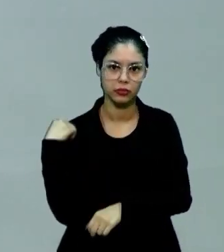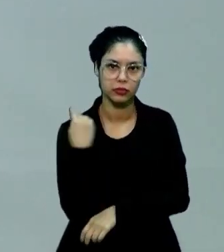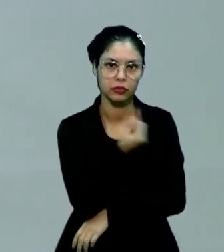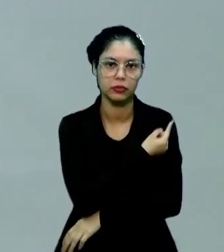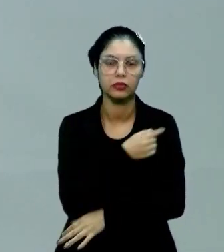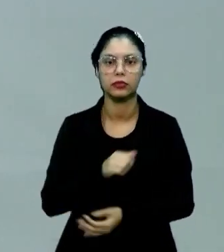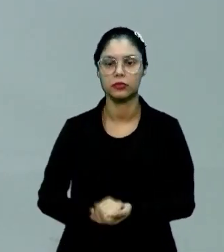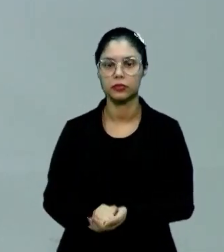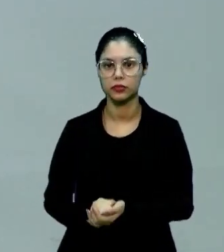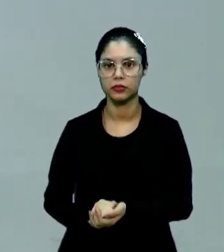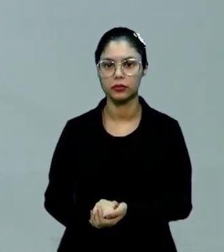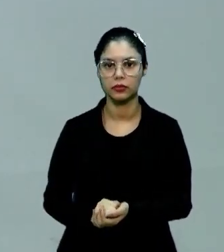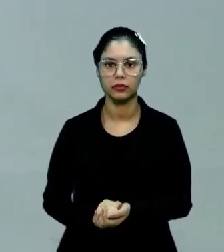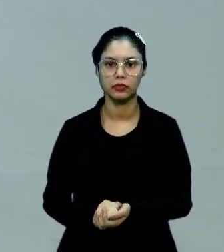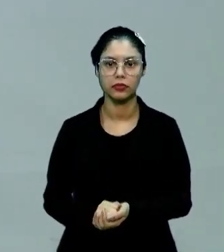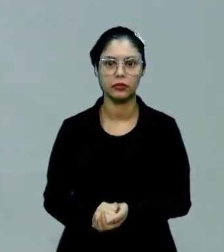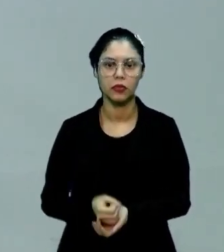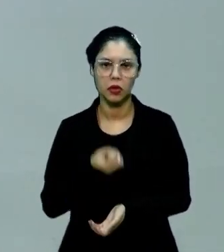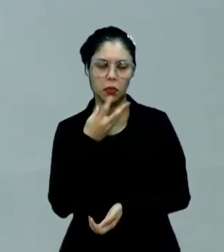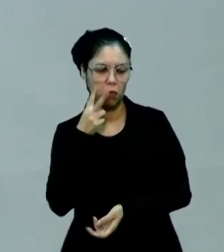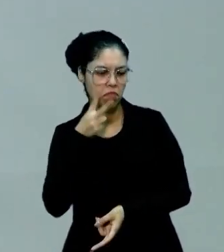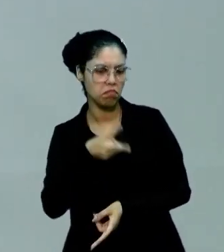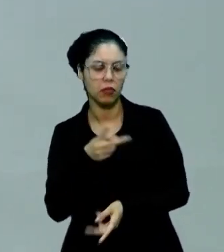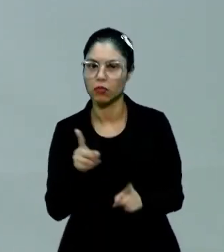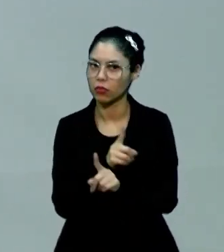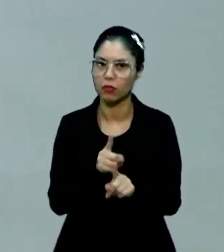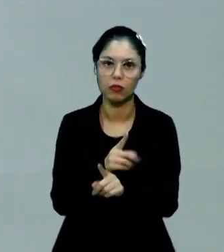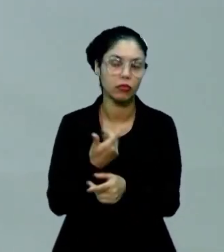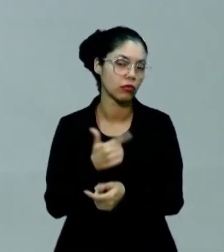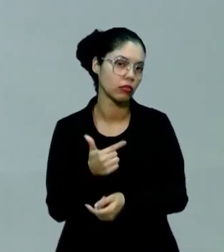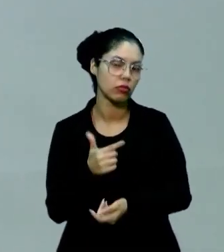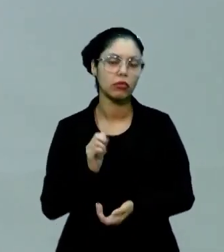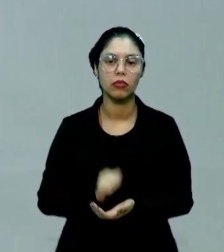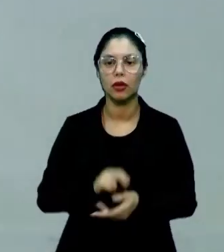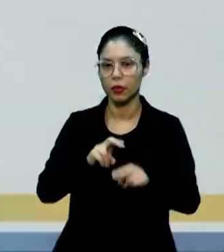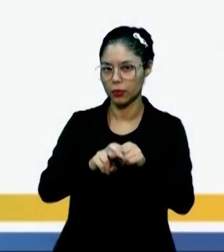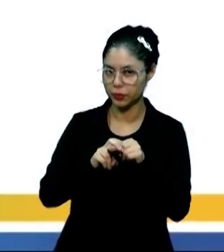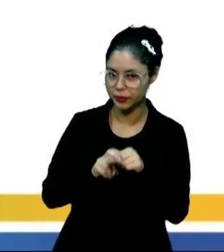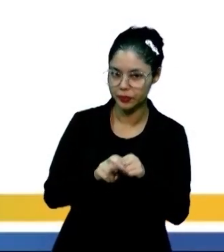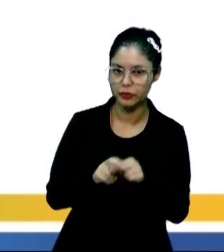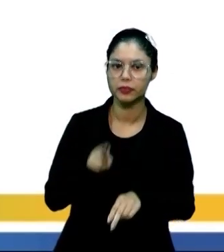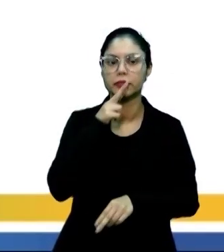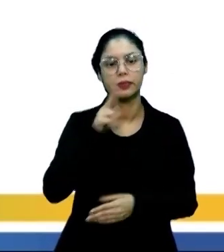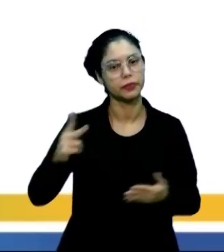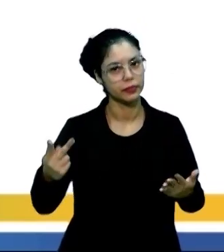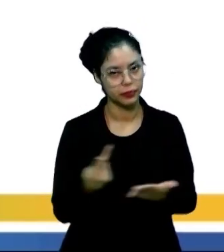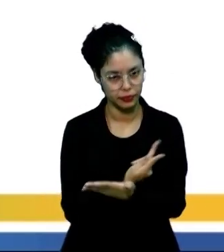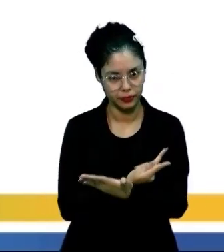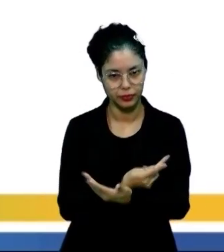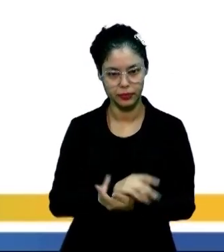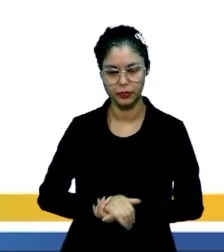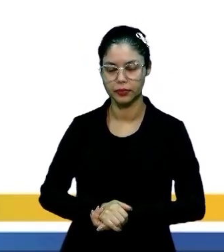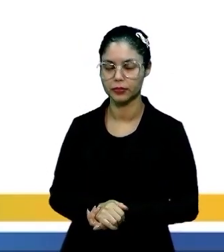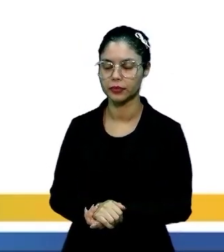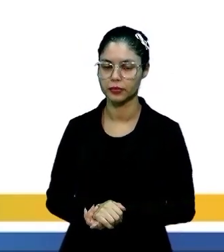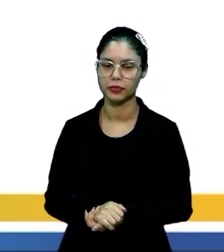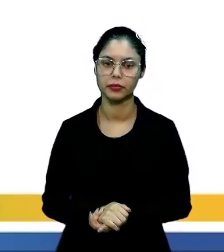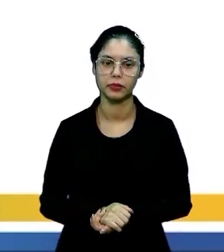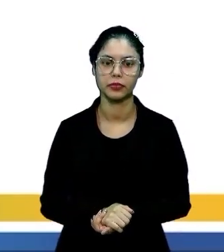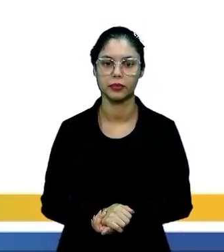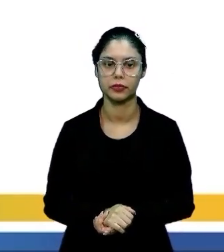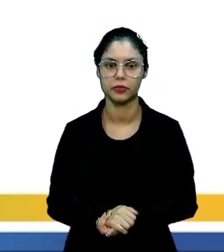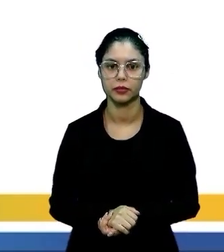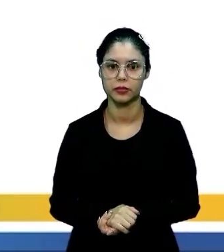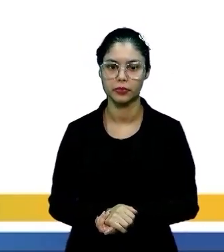hop não é tão prestigiado pela sociedade. Portanto, essa resposta também não se encaixa na